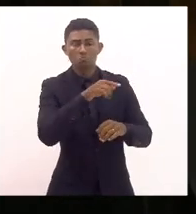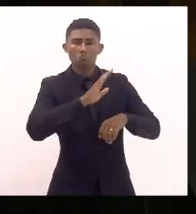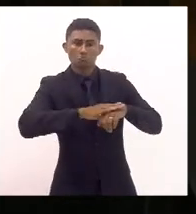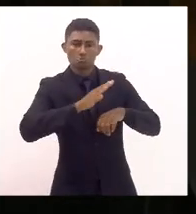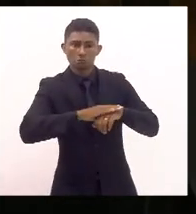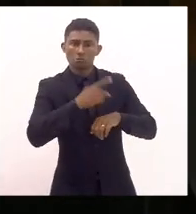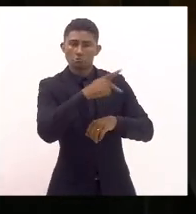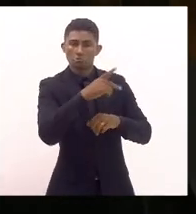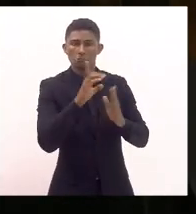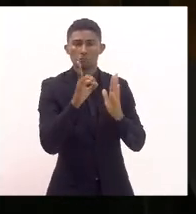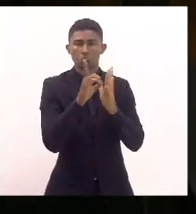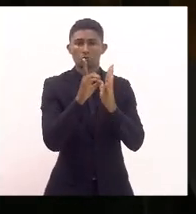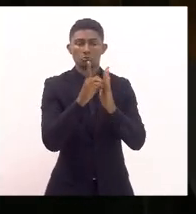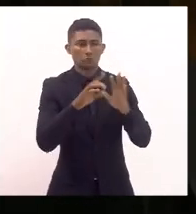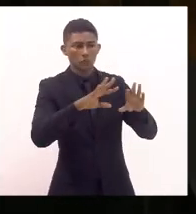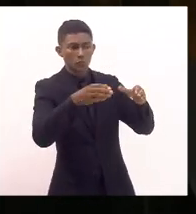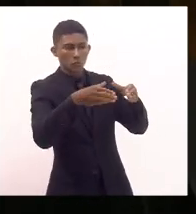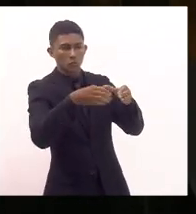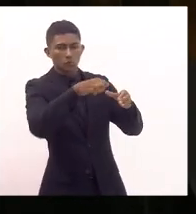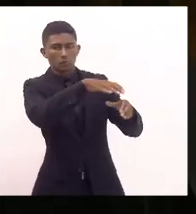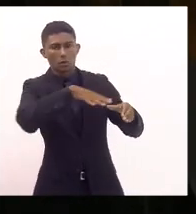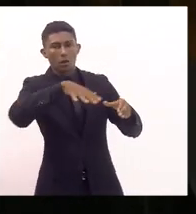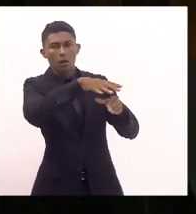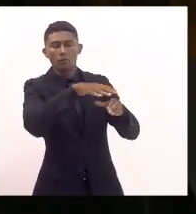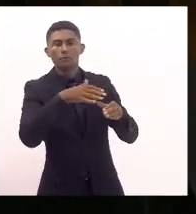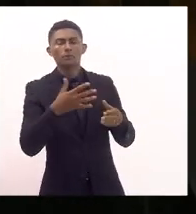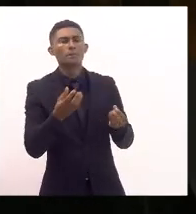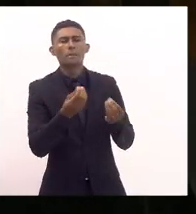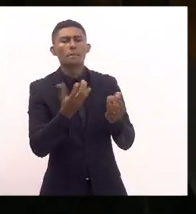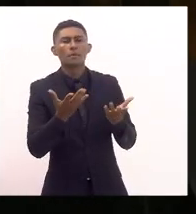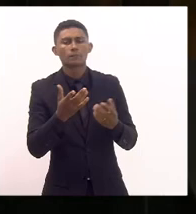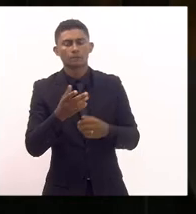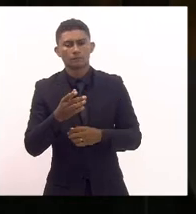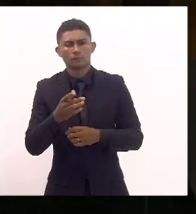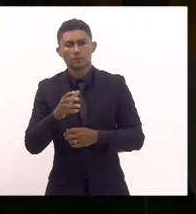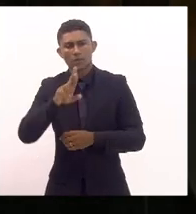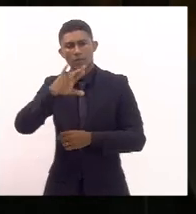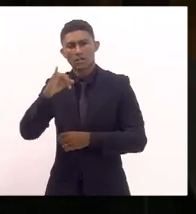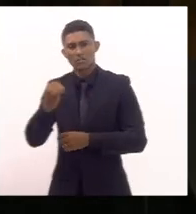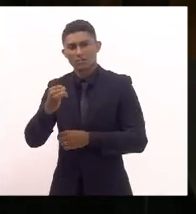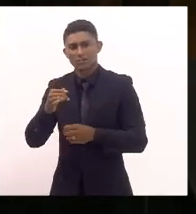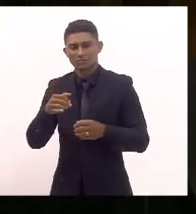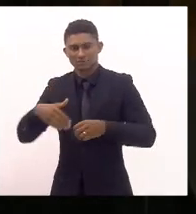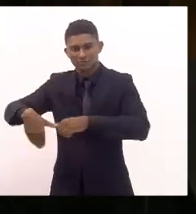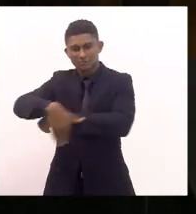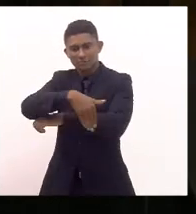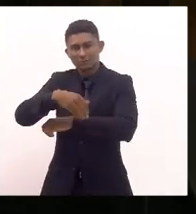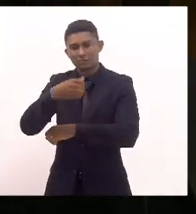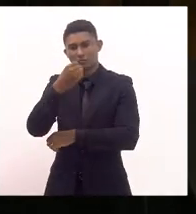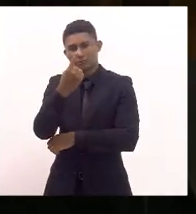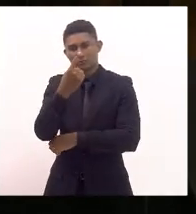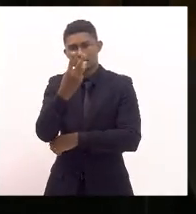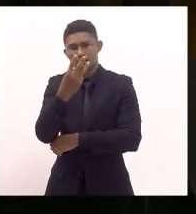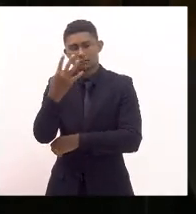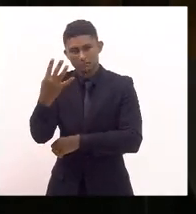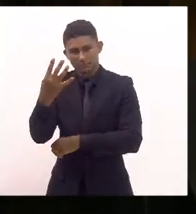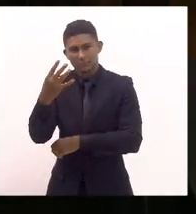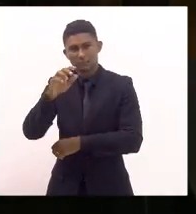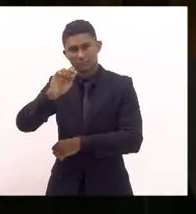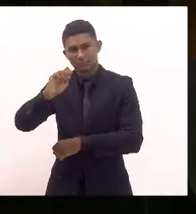pelo Detran pela equipe técnica para pavimentação da rj-134 a dois